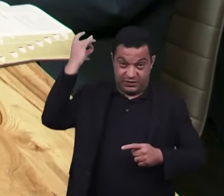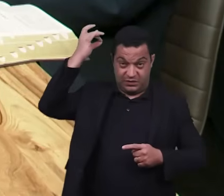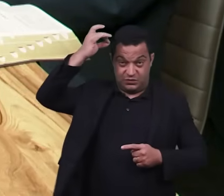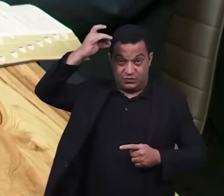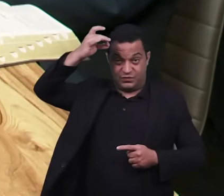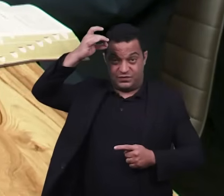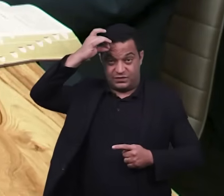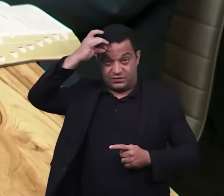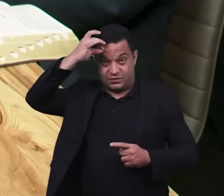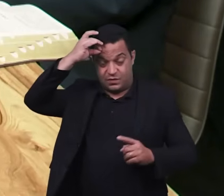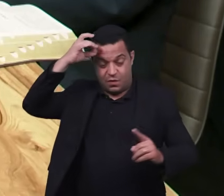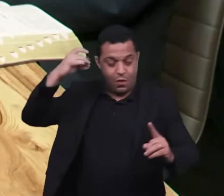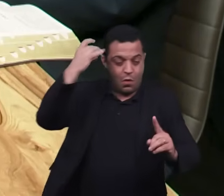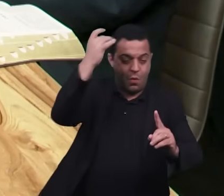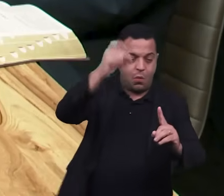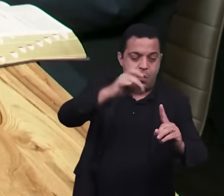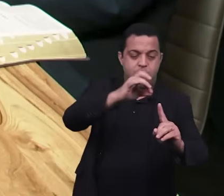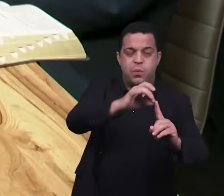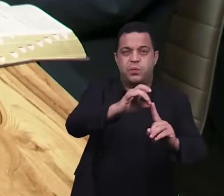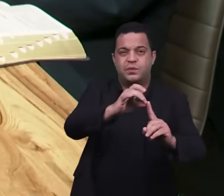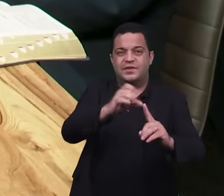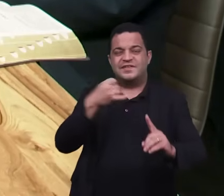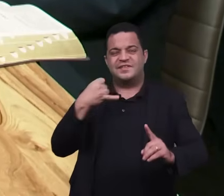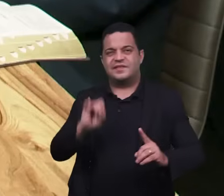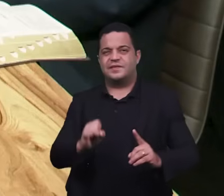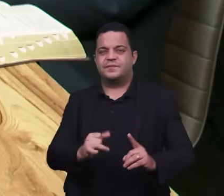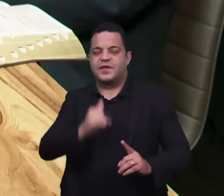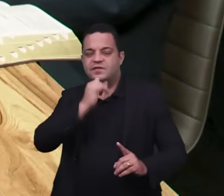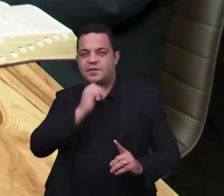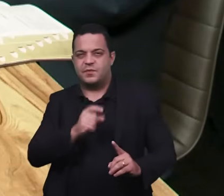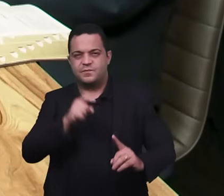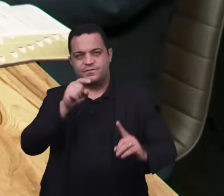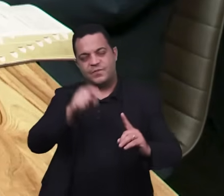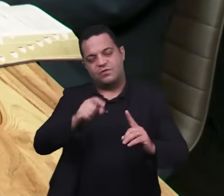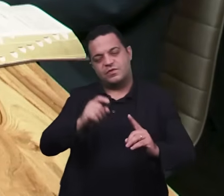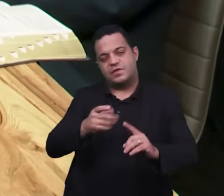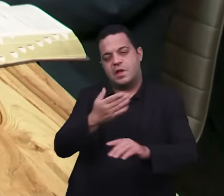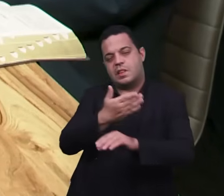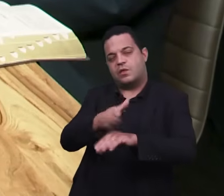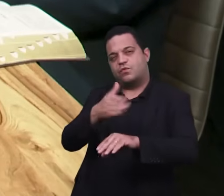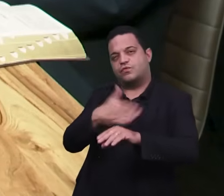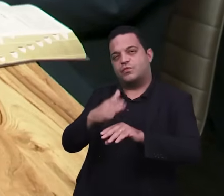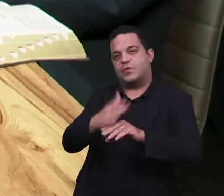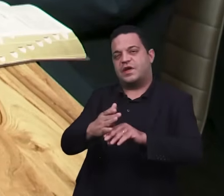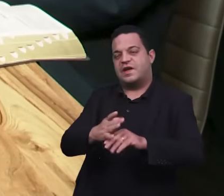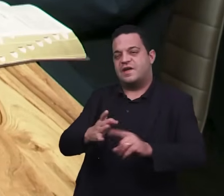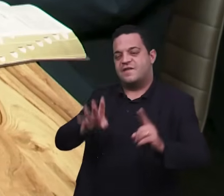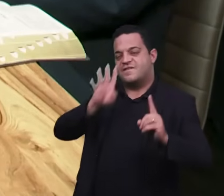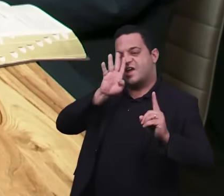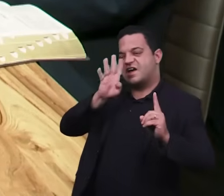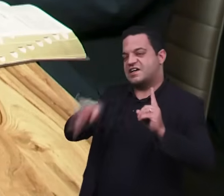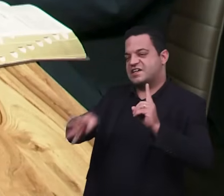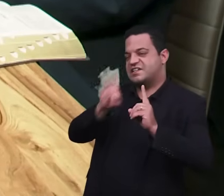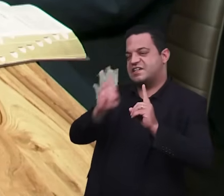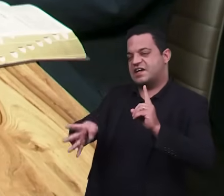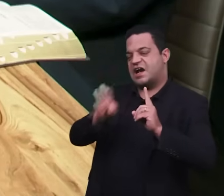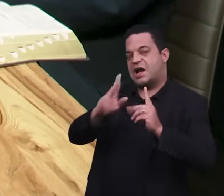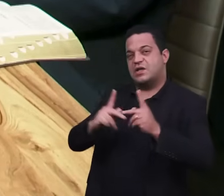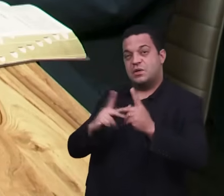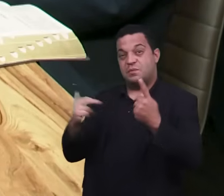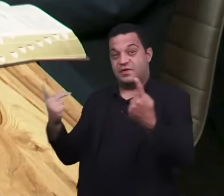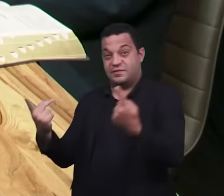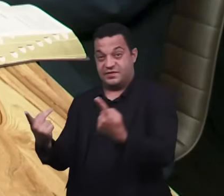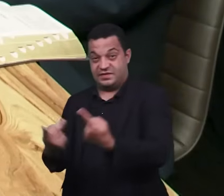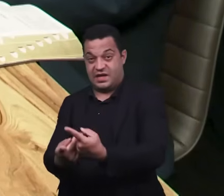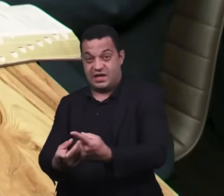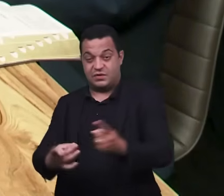frente, porque o Espírito se recolhe. Desculpe eu ser um pouco agudo aqui, eu peço desculpa aos irmãos que assistem esse programa,